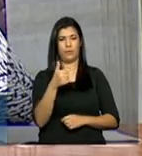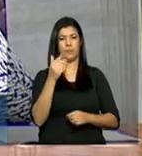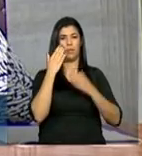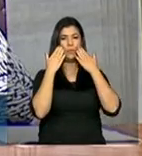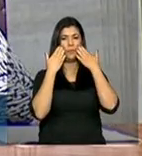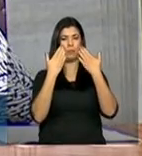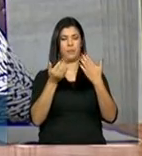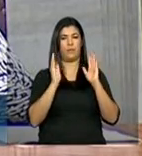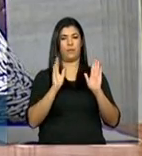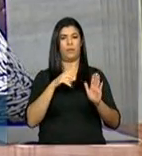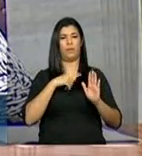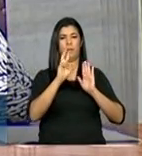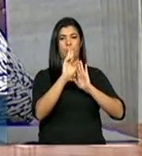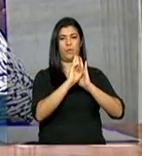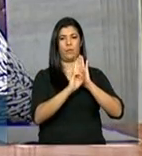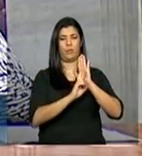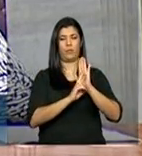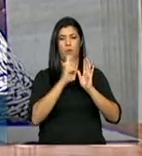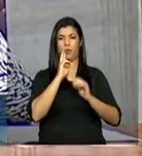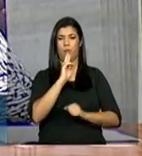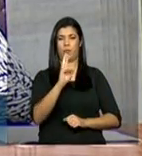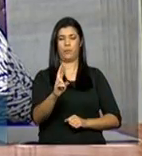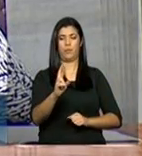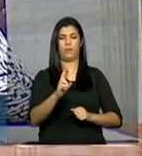de resultados do PAC,